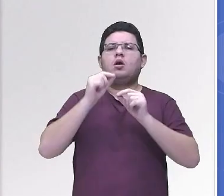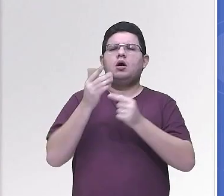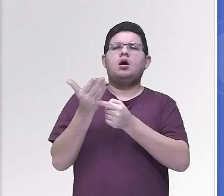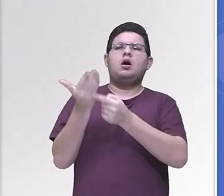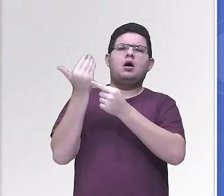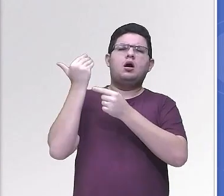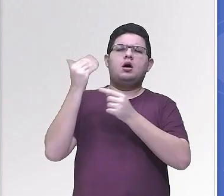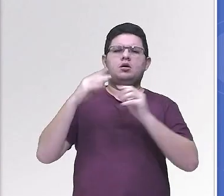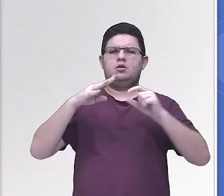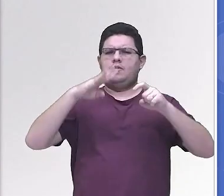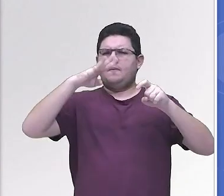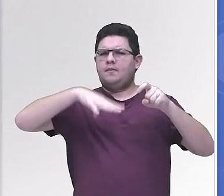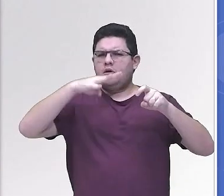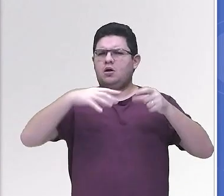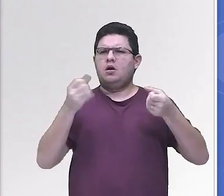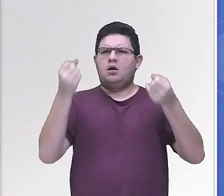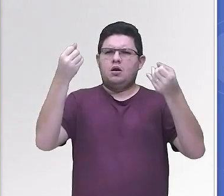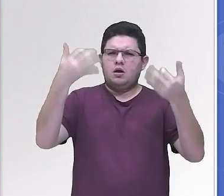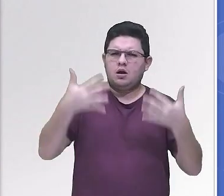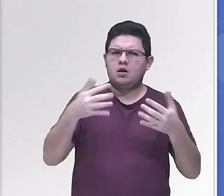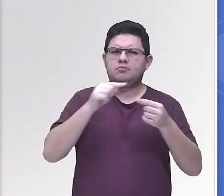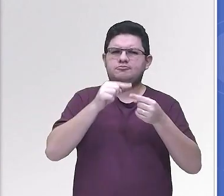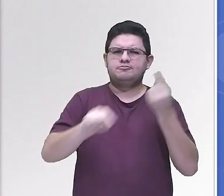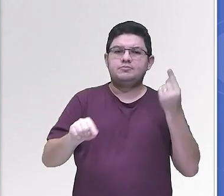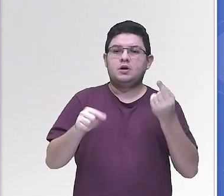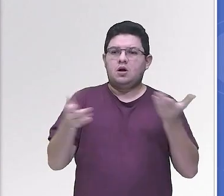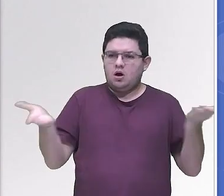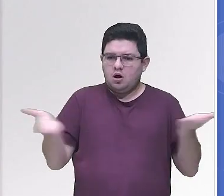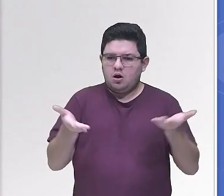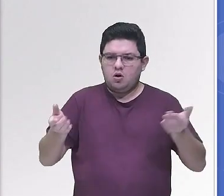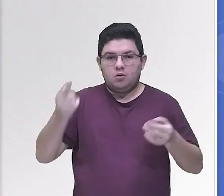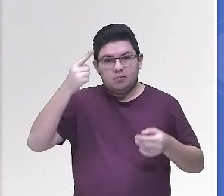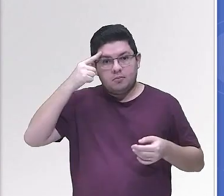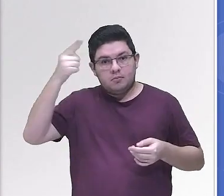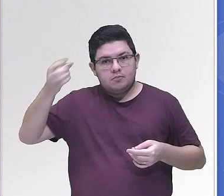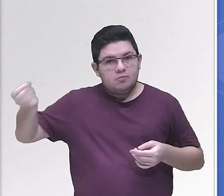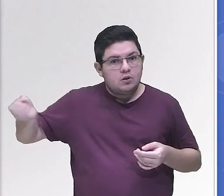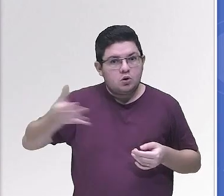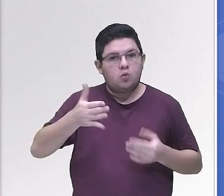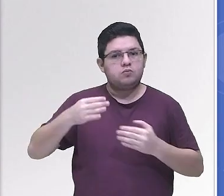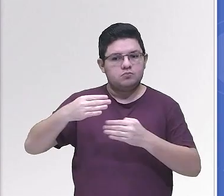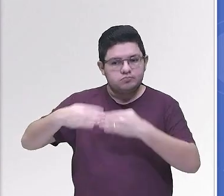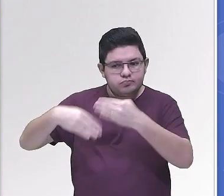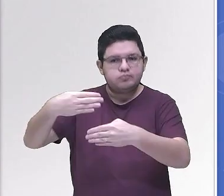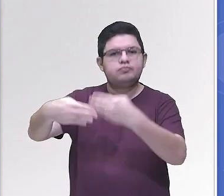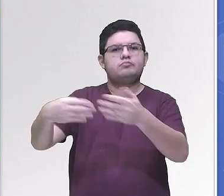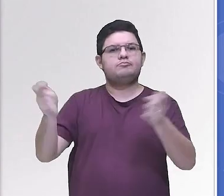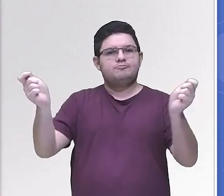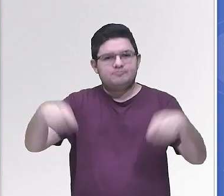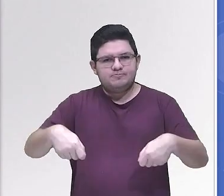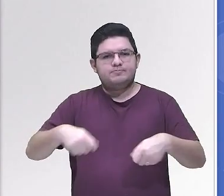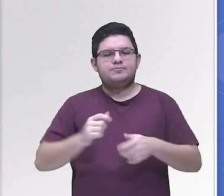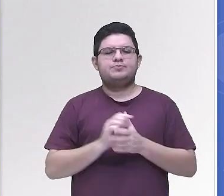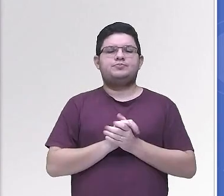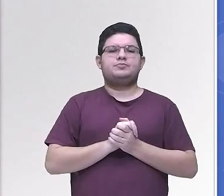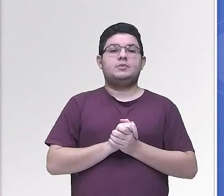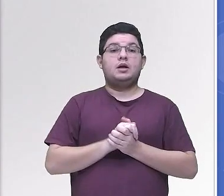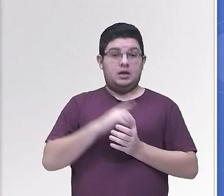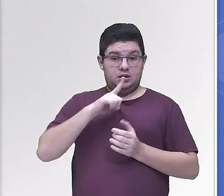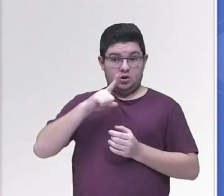e que poderia ser visto de uma outra maneira. E aí vai surgir a filosofia. E o primeiro que vai trazer o nome